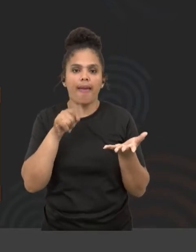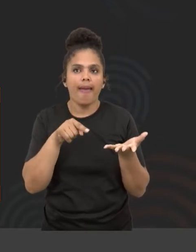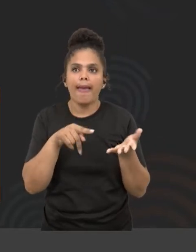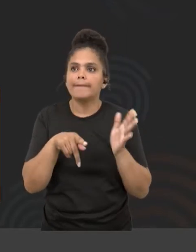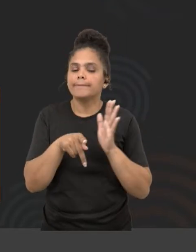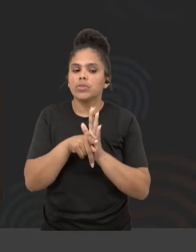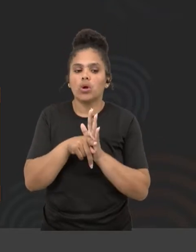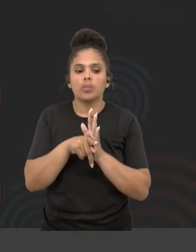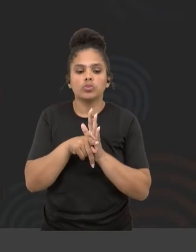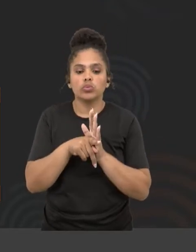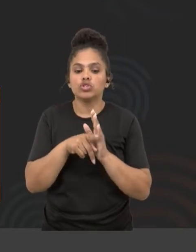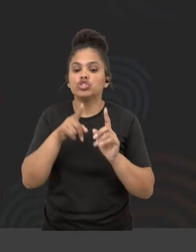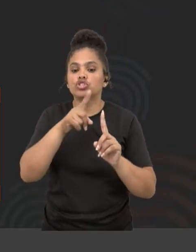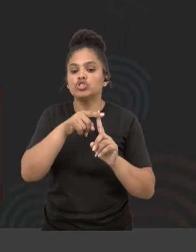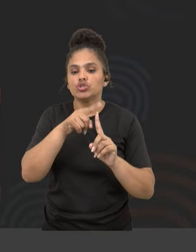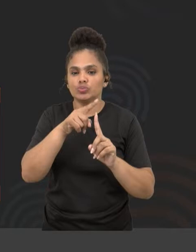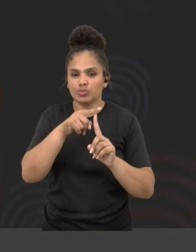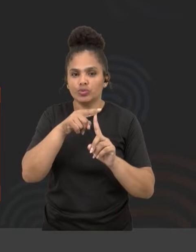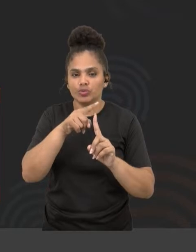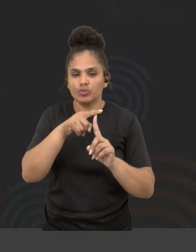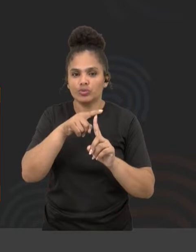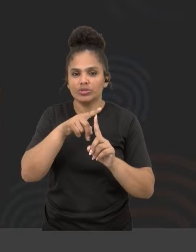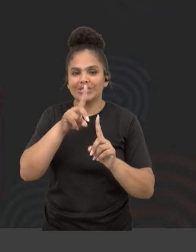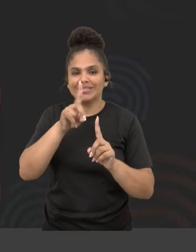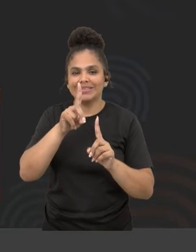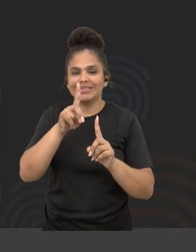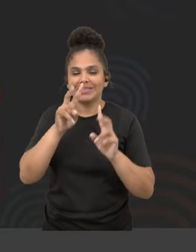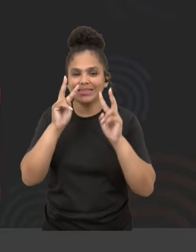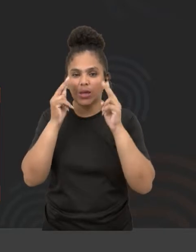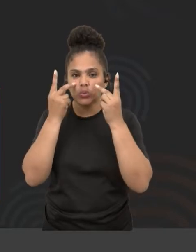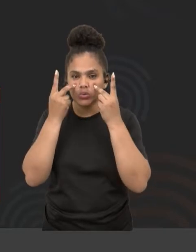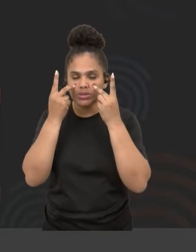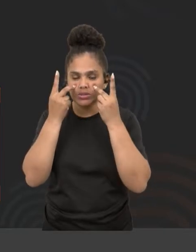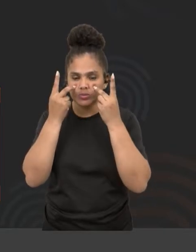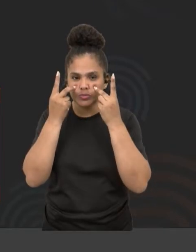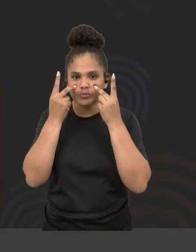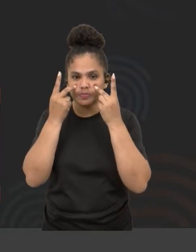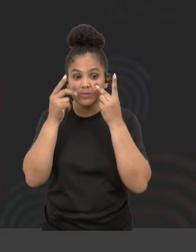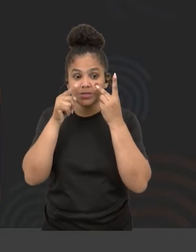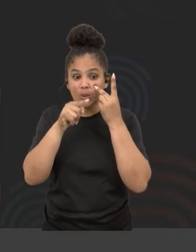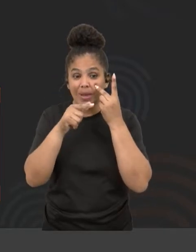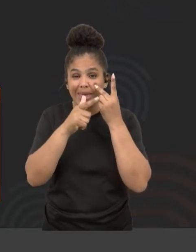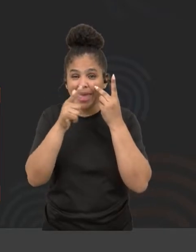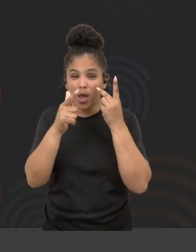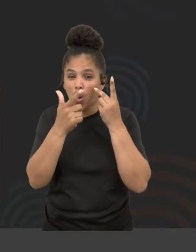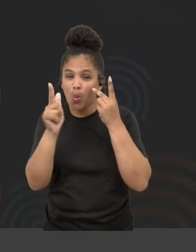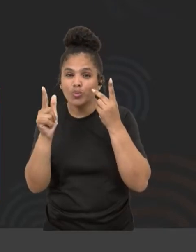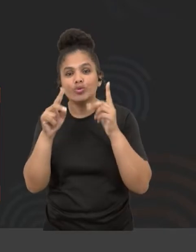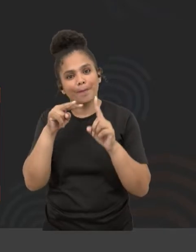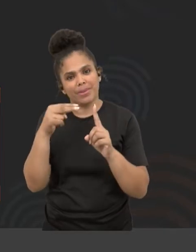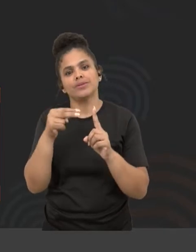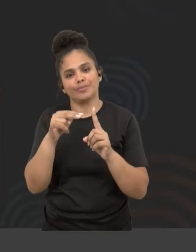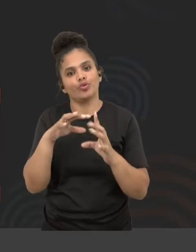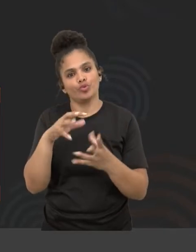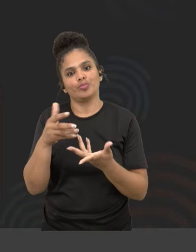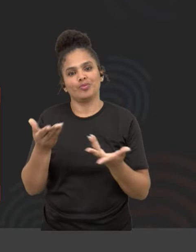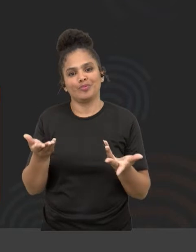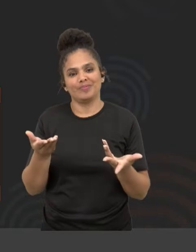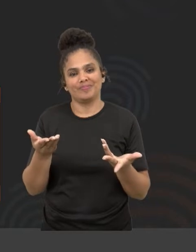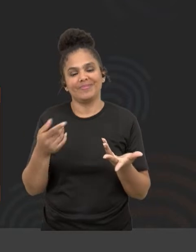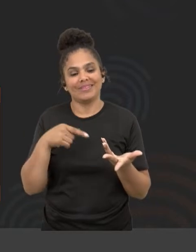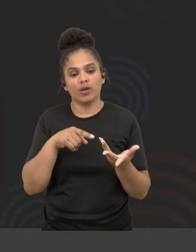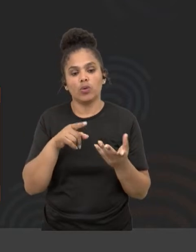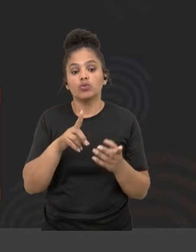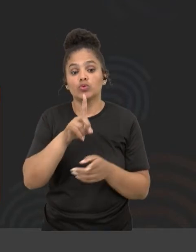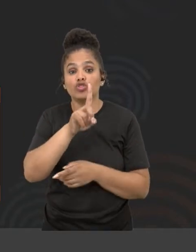de um dos tipos de daltonismo. A gente já percebe aqui que outra forma de percepção do mundo, né? E aí, do outro lado